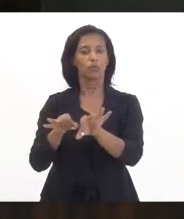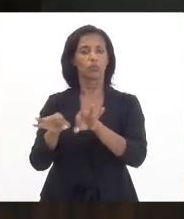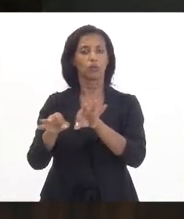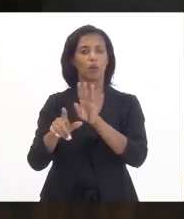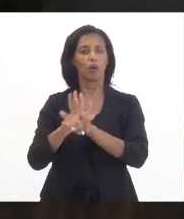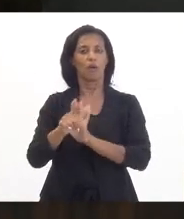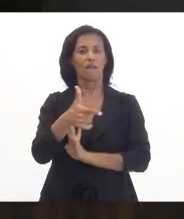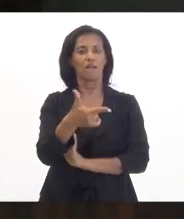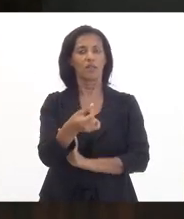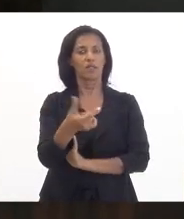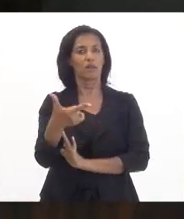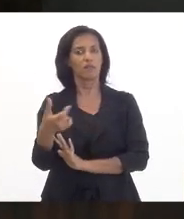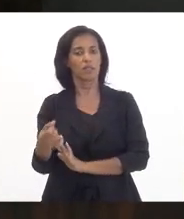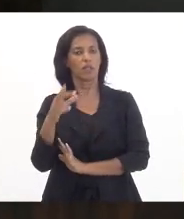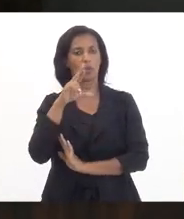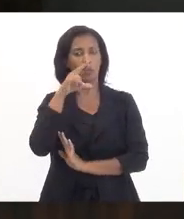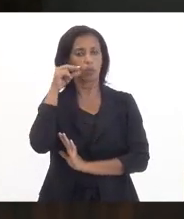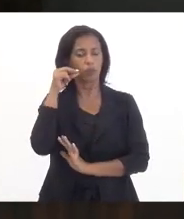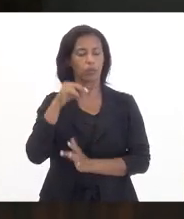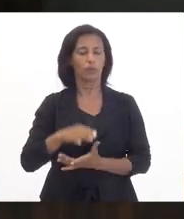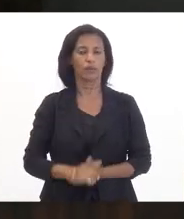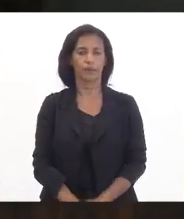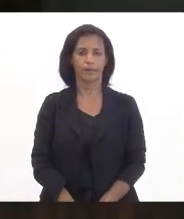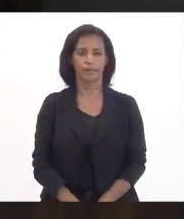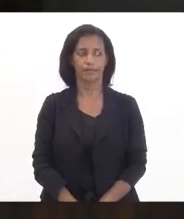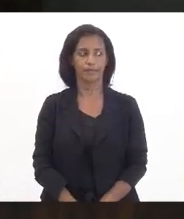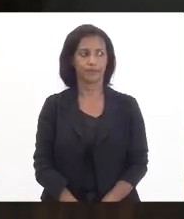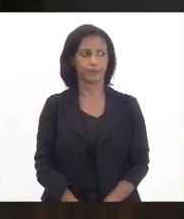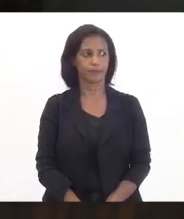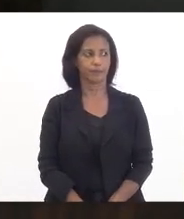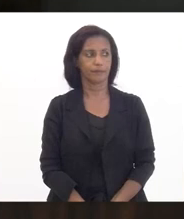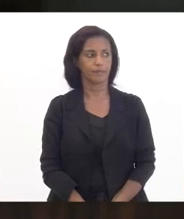de lei 2626 do deputado Rosenberg Reis.